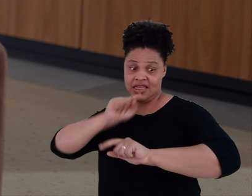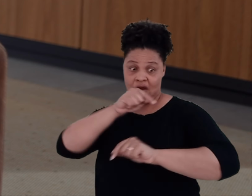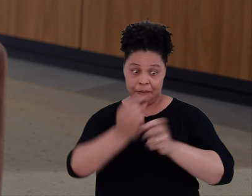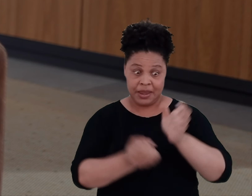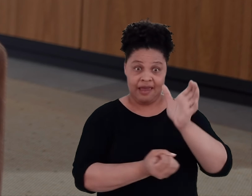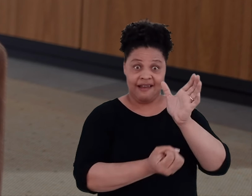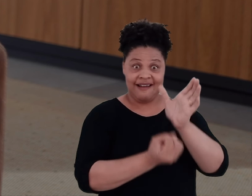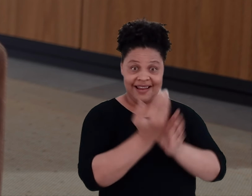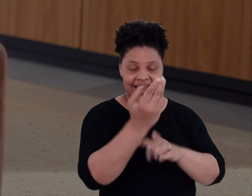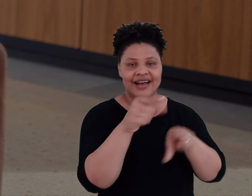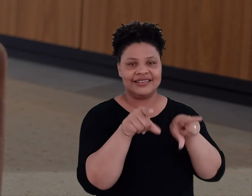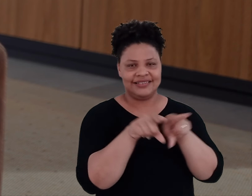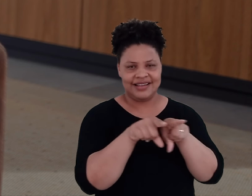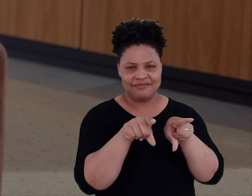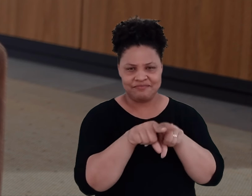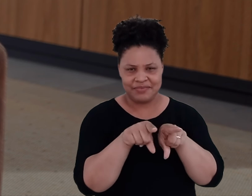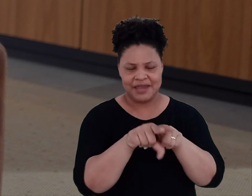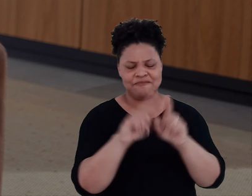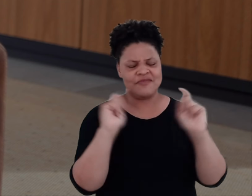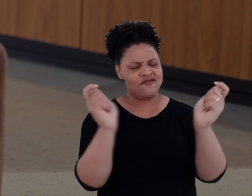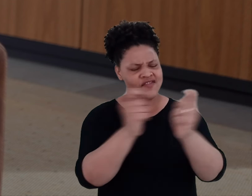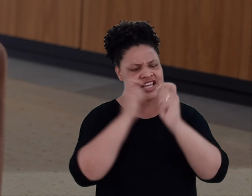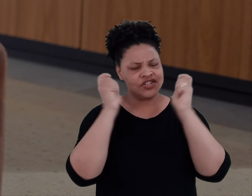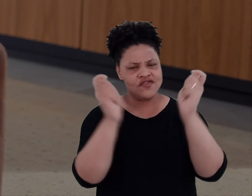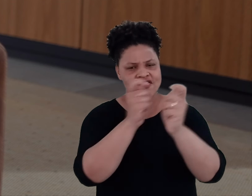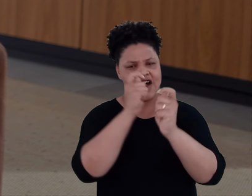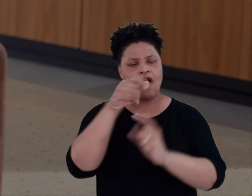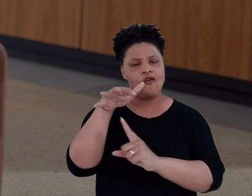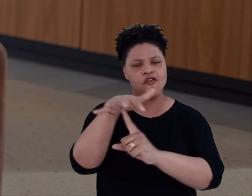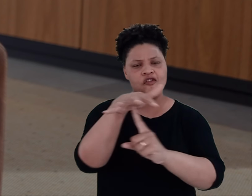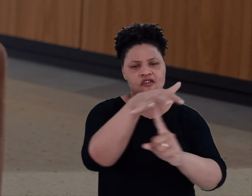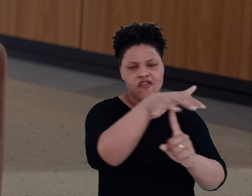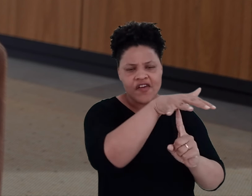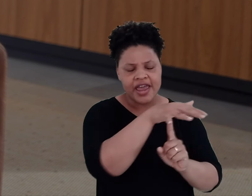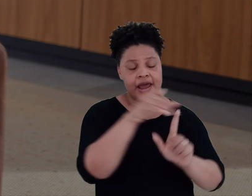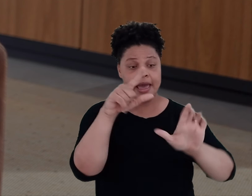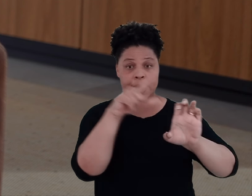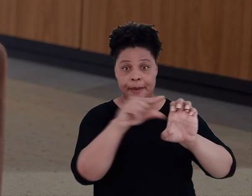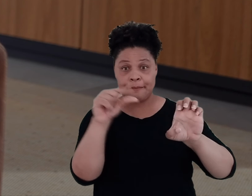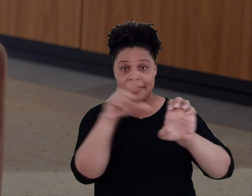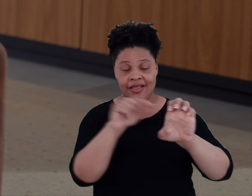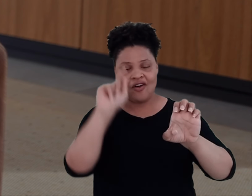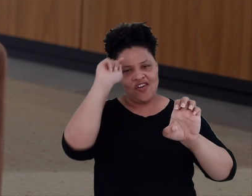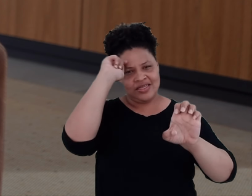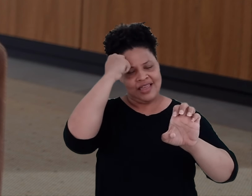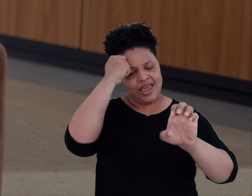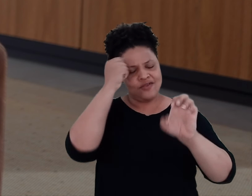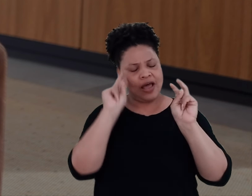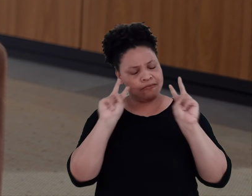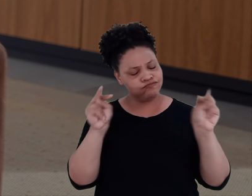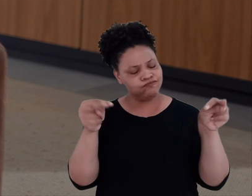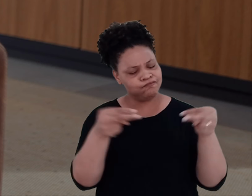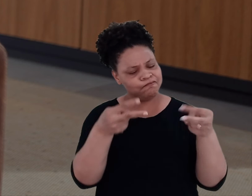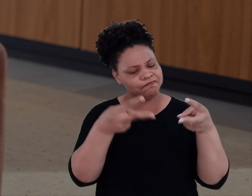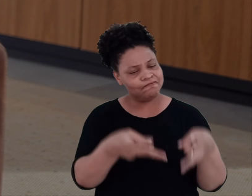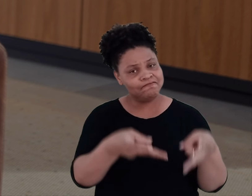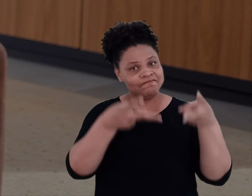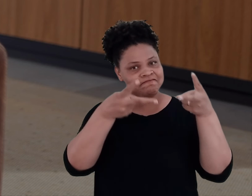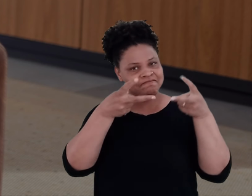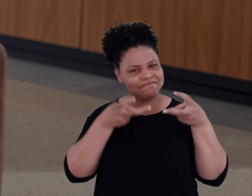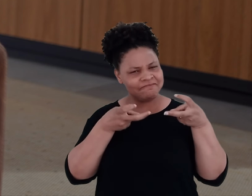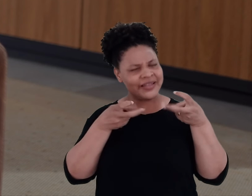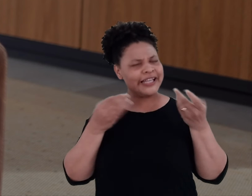criam novos espaços, como festivais e feiras, em que outros empreendedores negros podem se olhar e se reconhecer. É